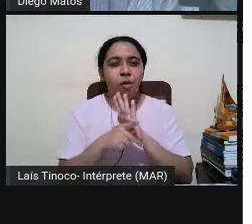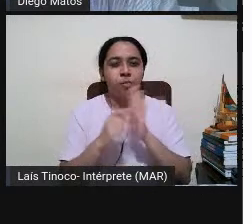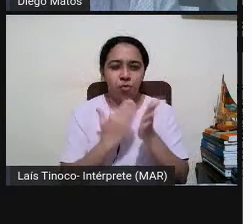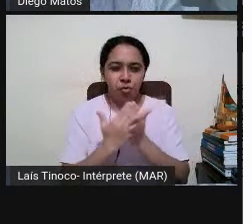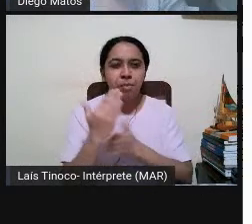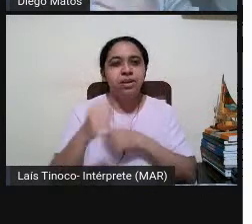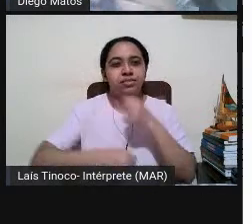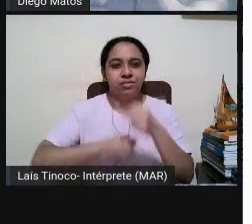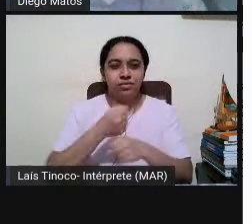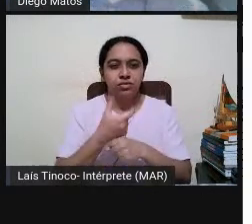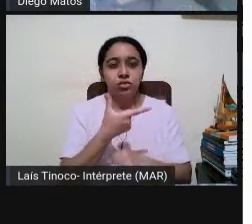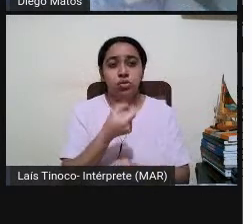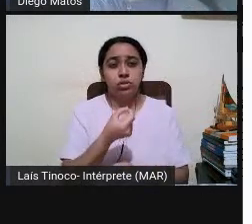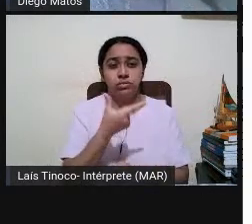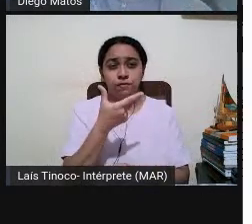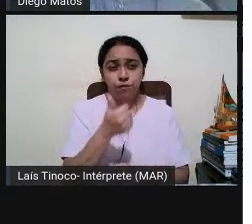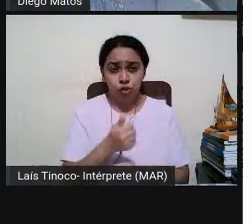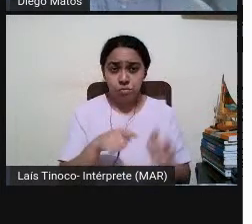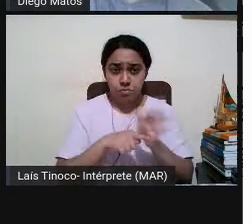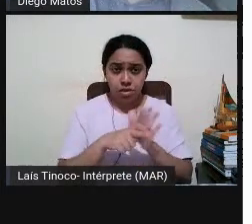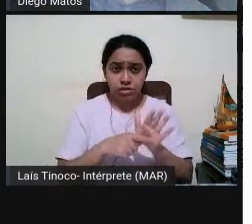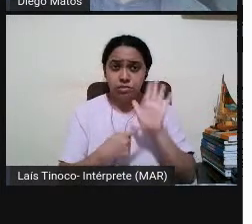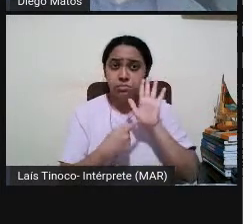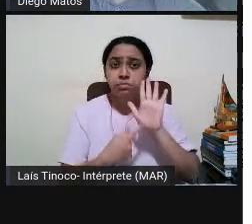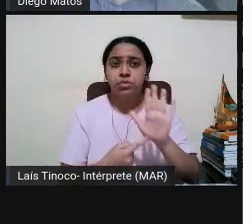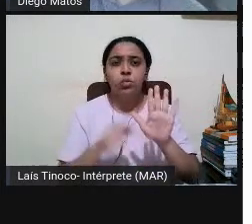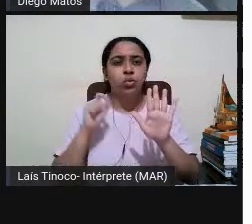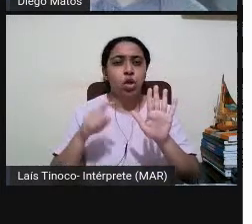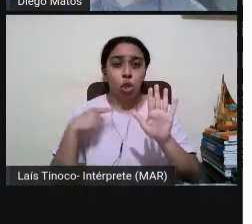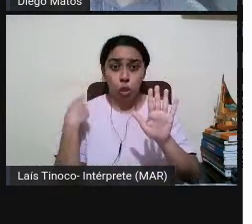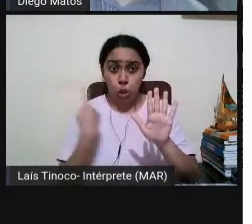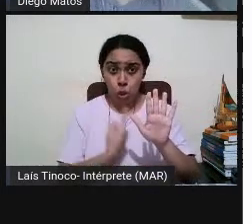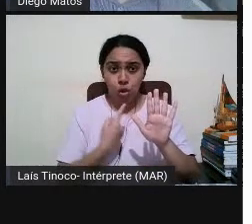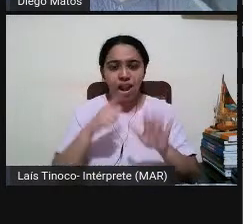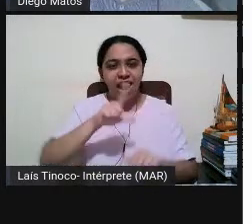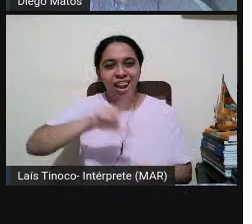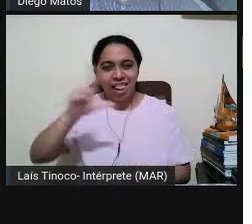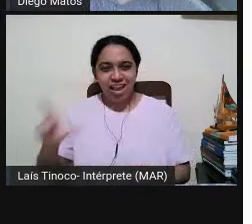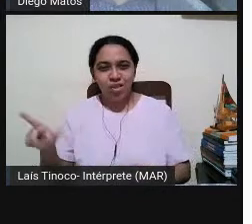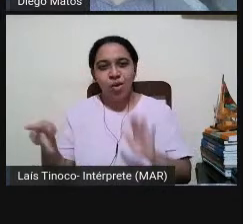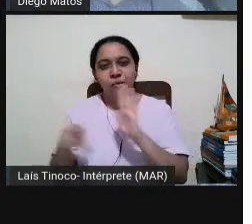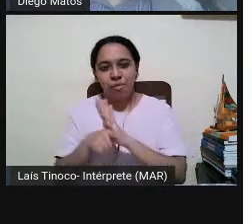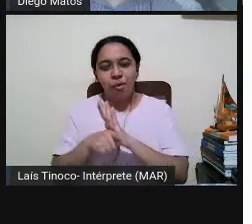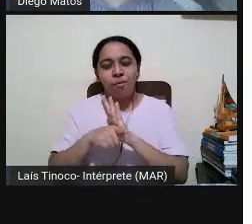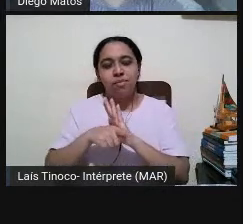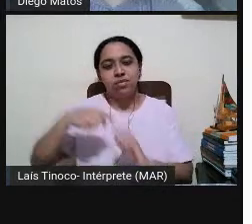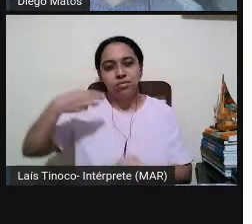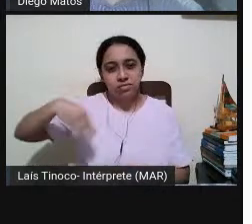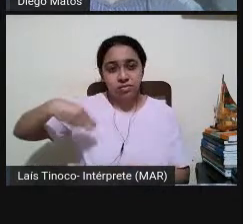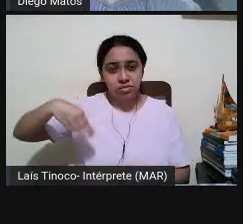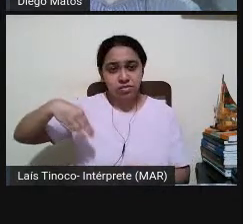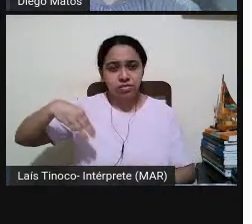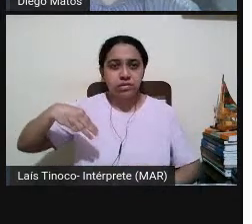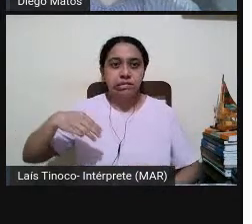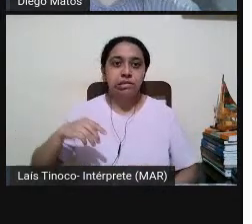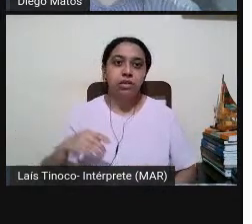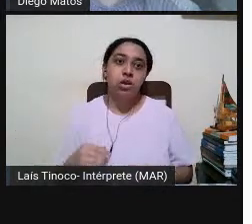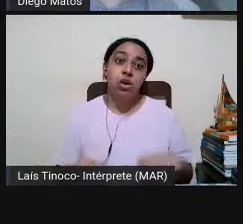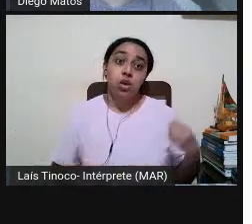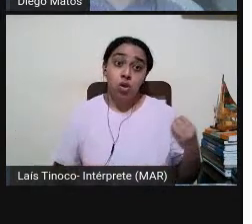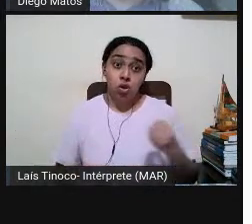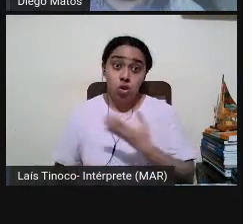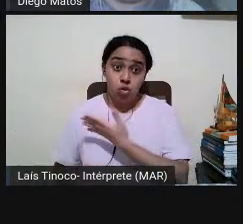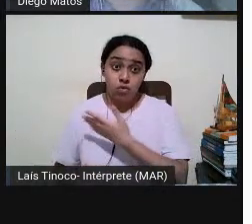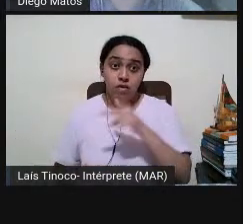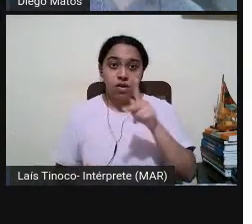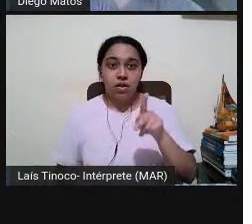desse estudo que aponta que a gente tem aqui né no nosso litoral do Maranhão um possível novo pré-sal